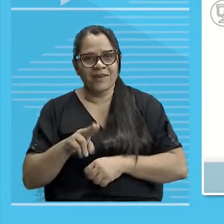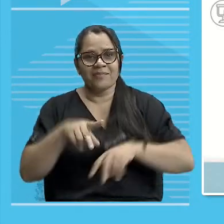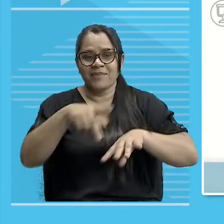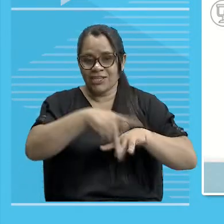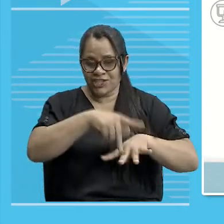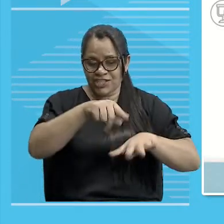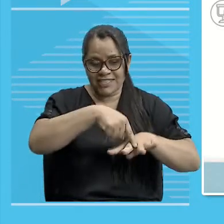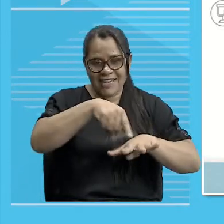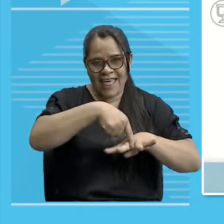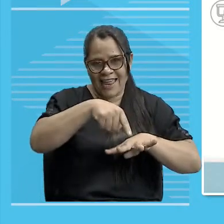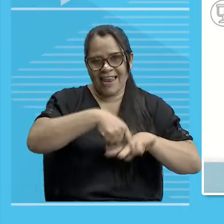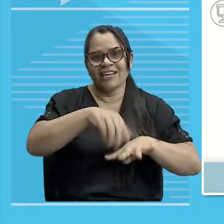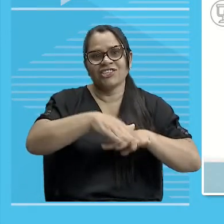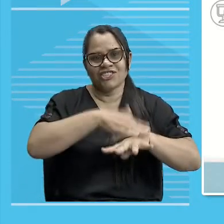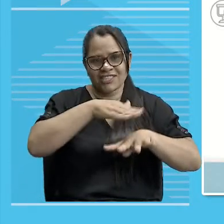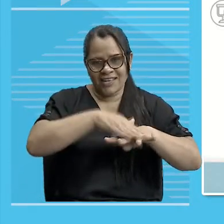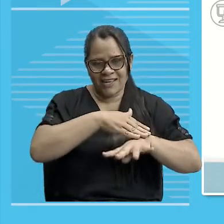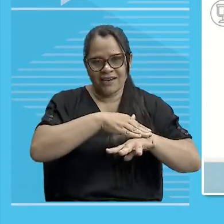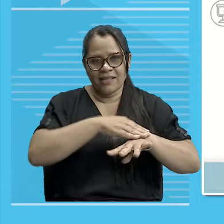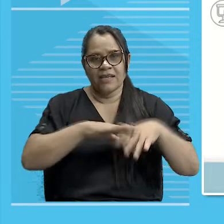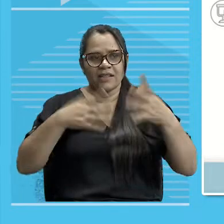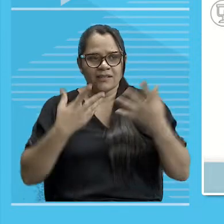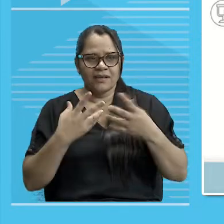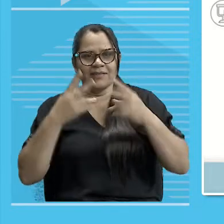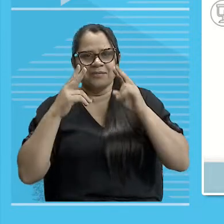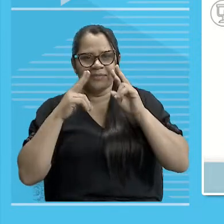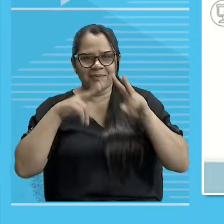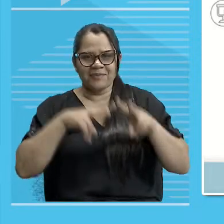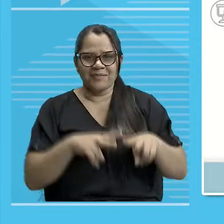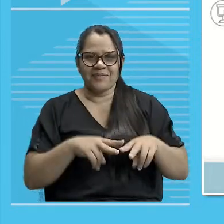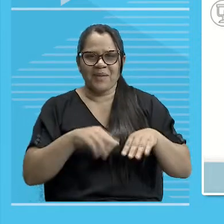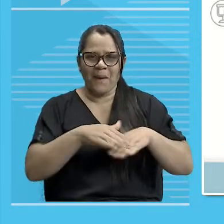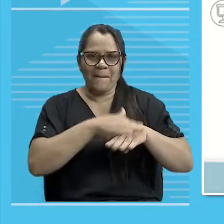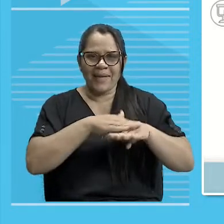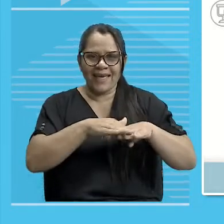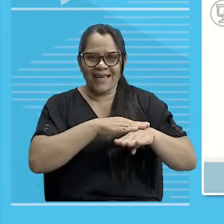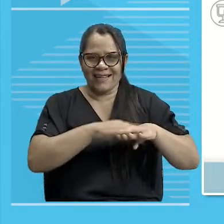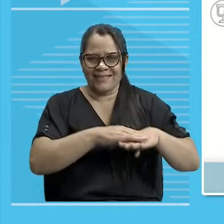menino cresceu tanto que um dia eu fiquei foi com vergonha de comprar a chinela dele.